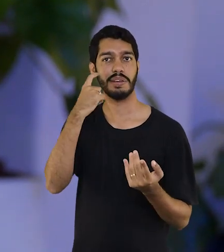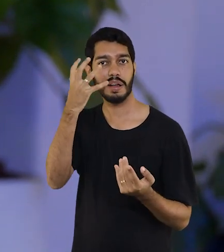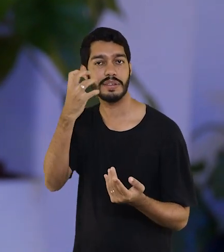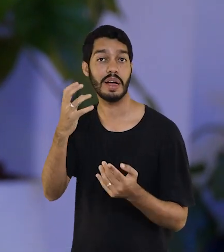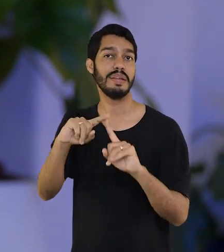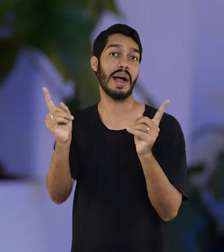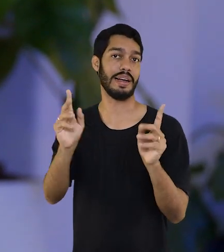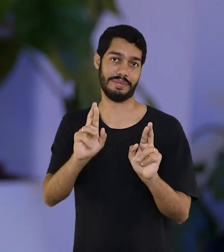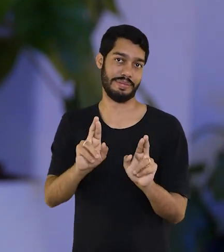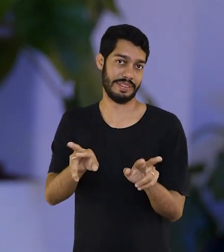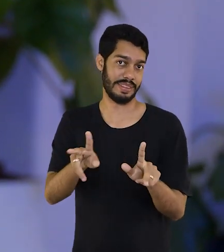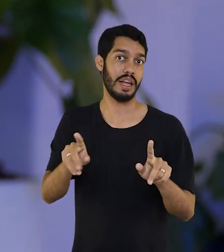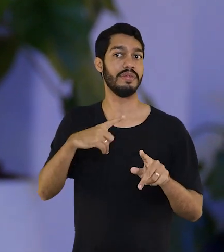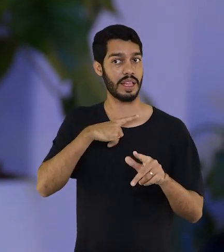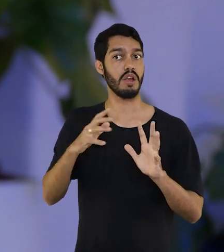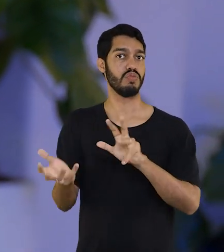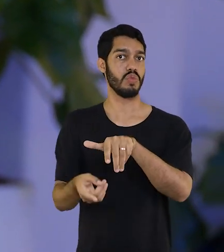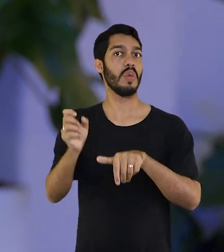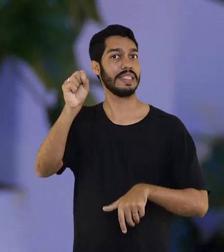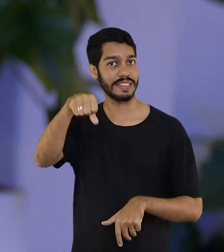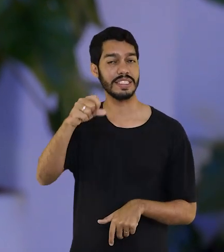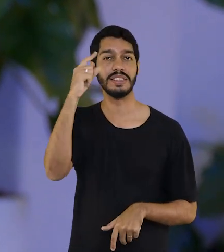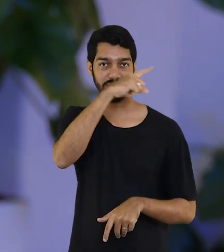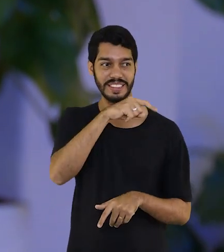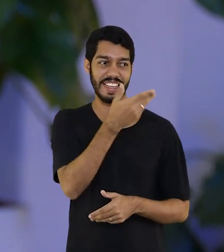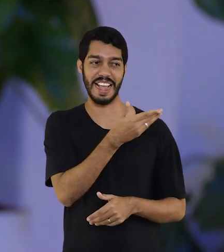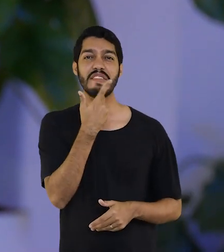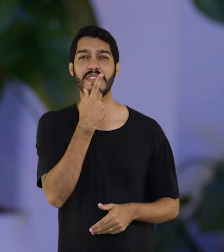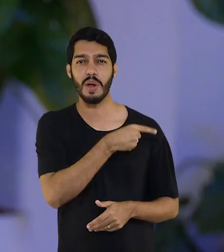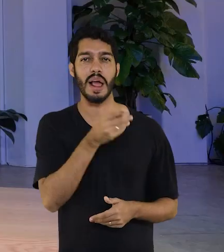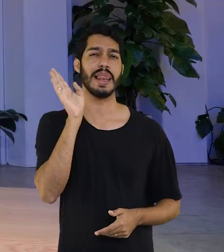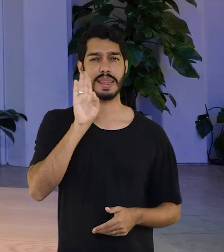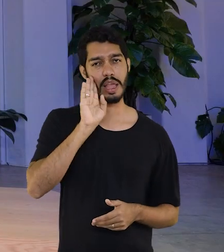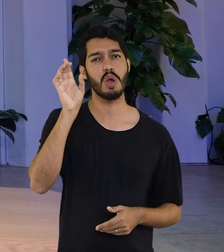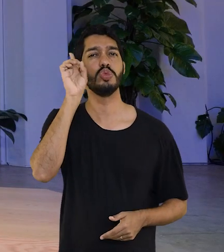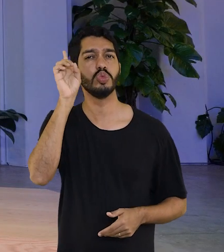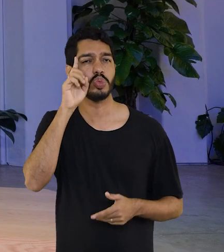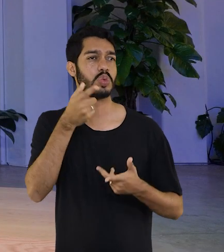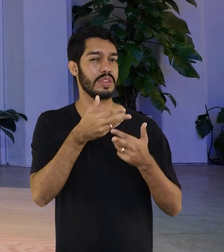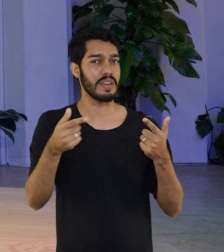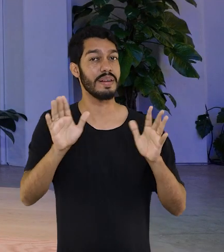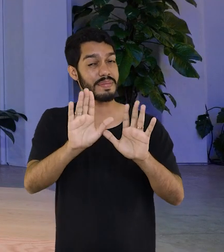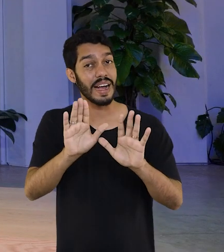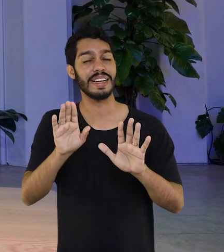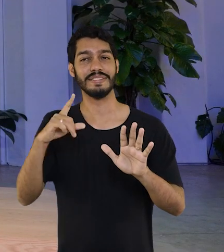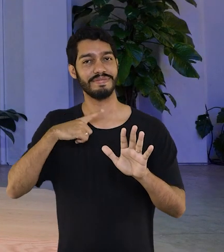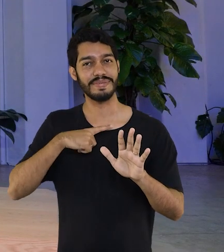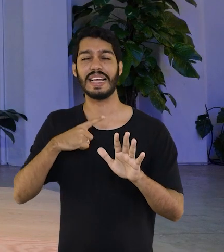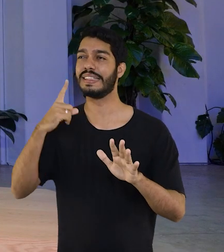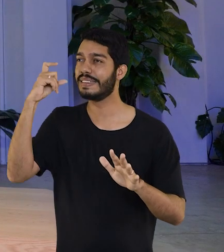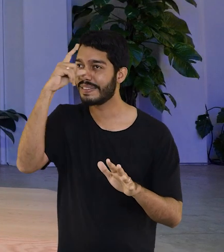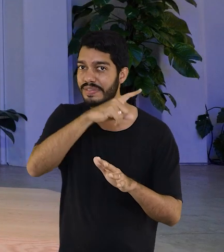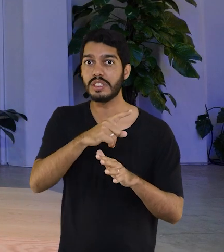muito atraente, mas, pessoal, assim, não é. É um mundo muito difícil. O Bebeto está contando a parte legal. Assim, a parte do dia a dia é muito difícil e